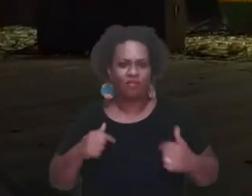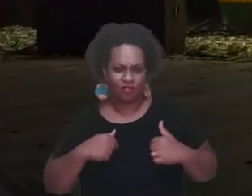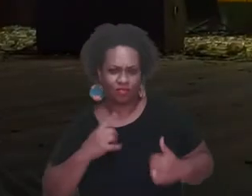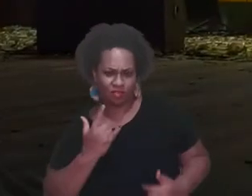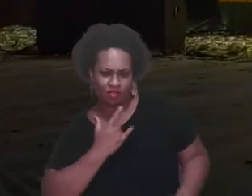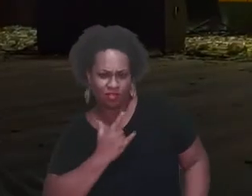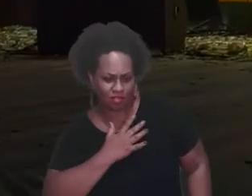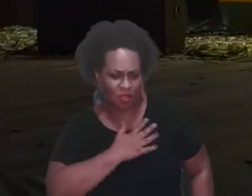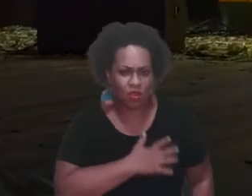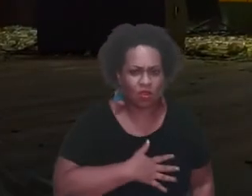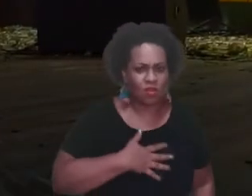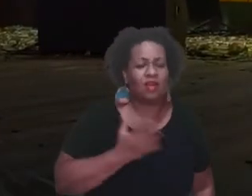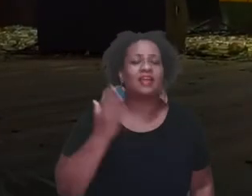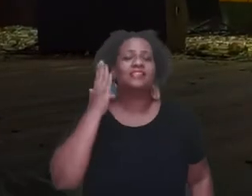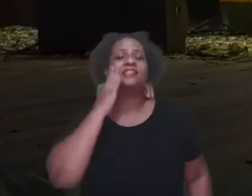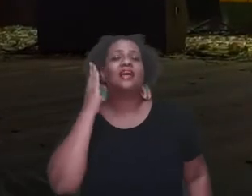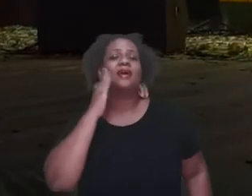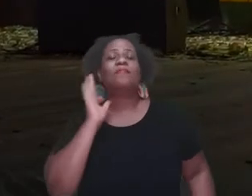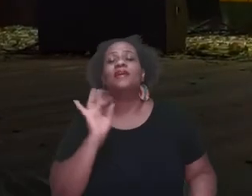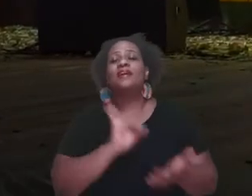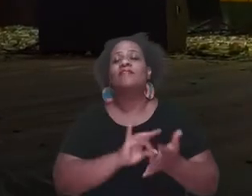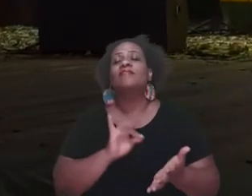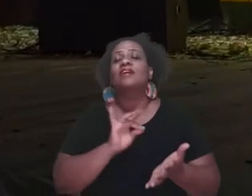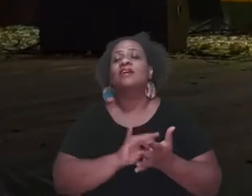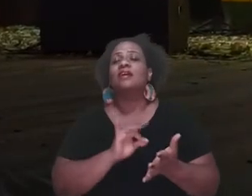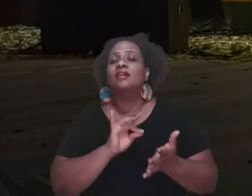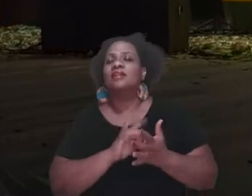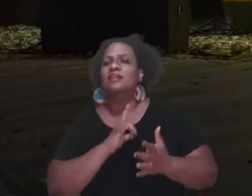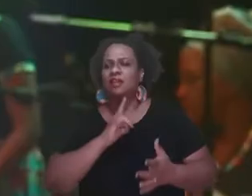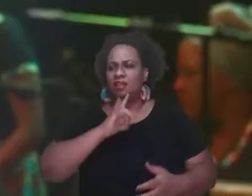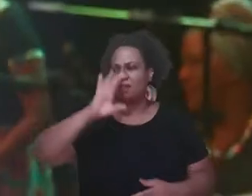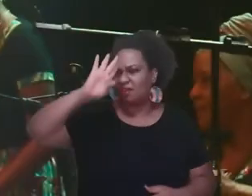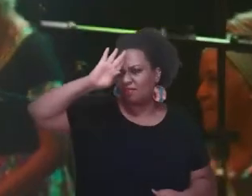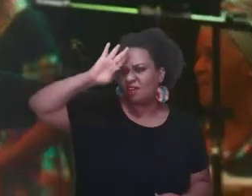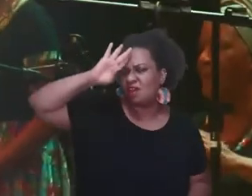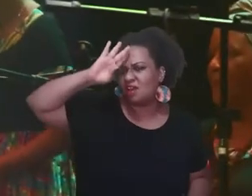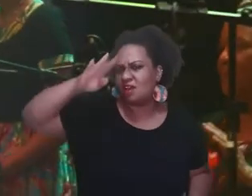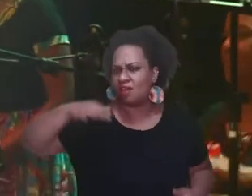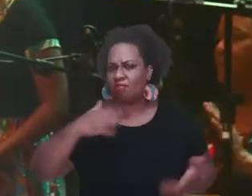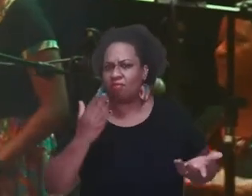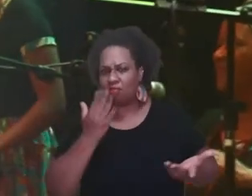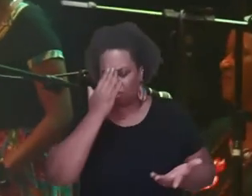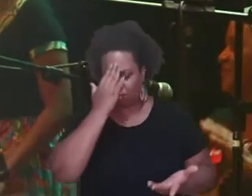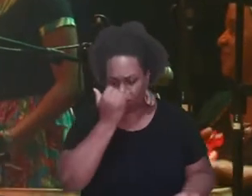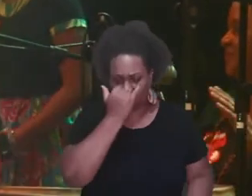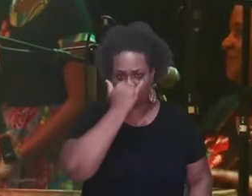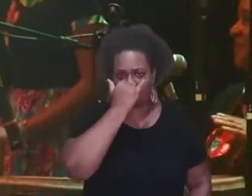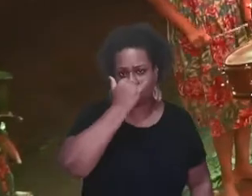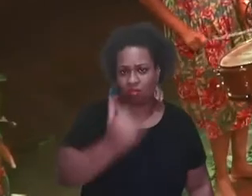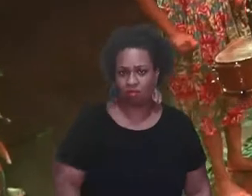você nossa quero saber a verdade quem anda na